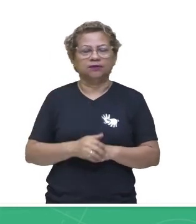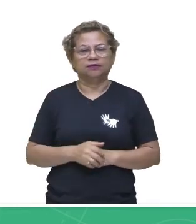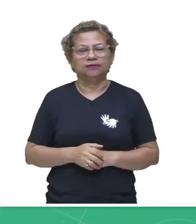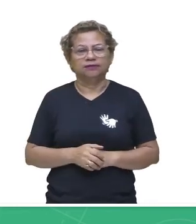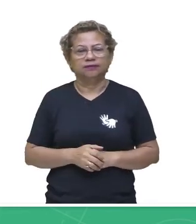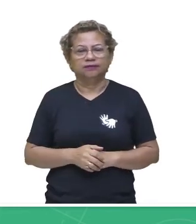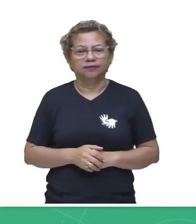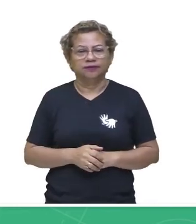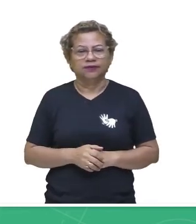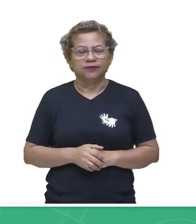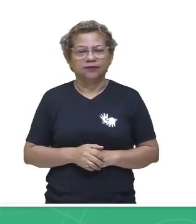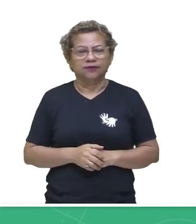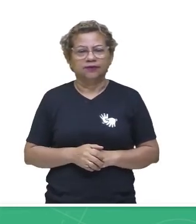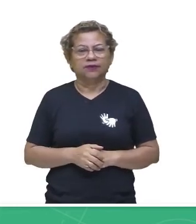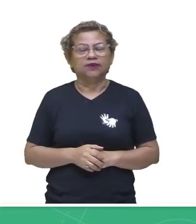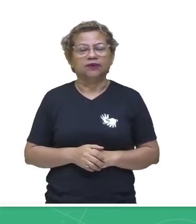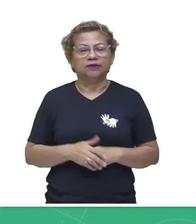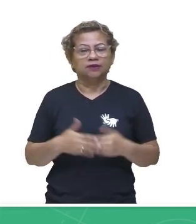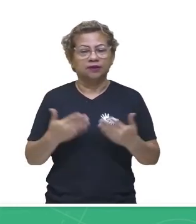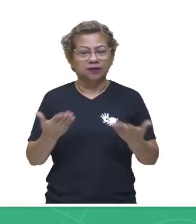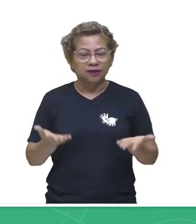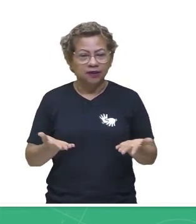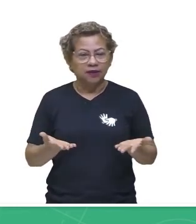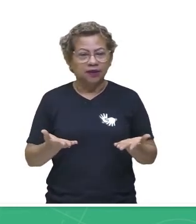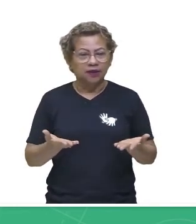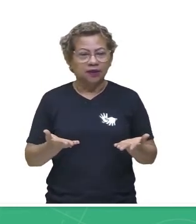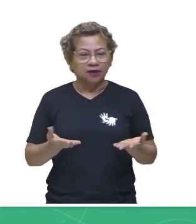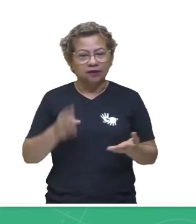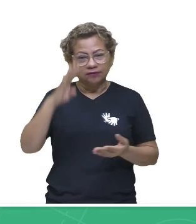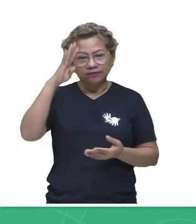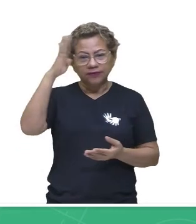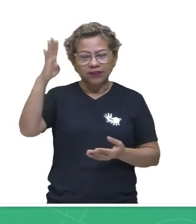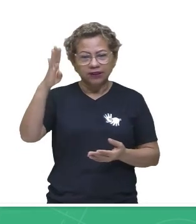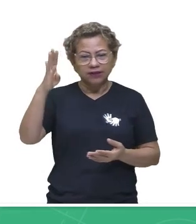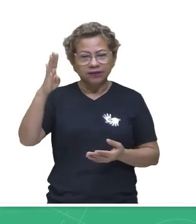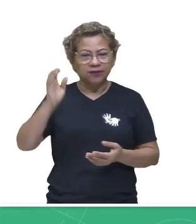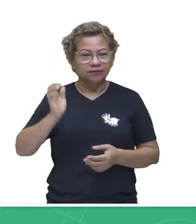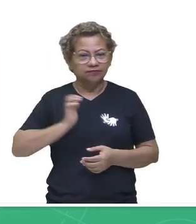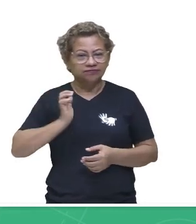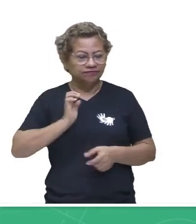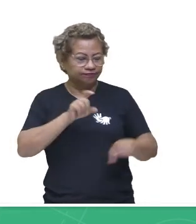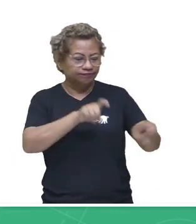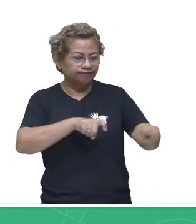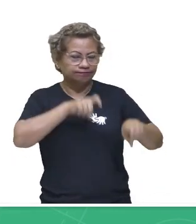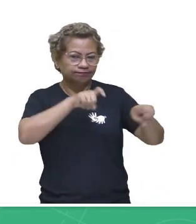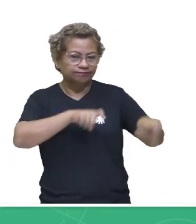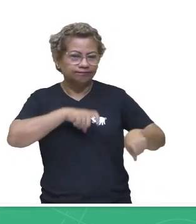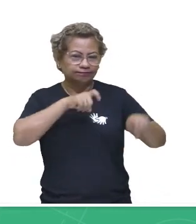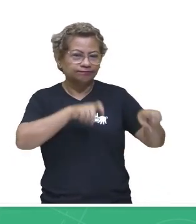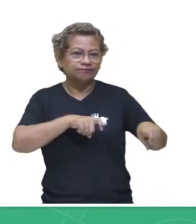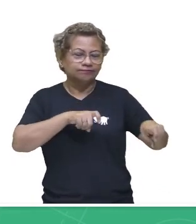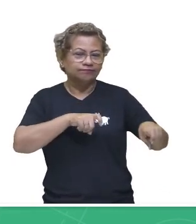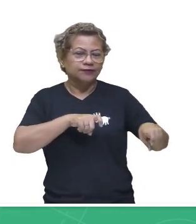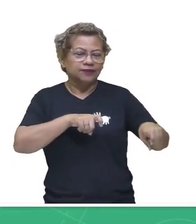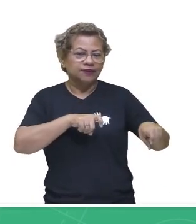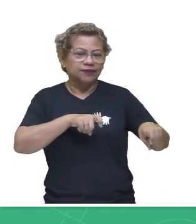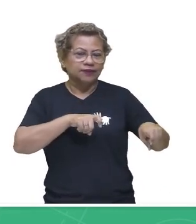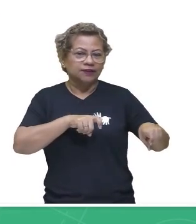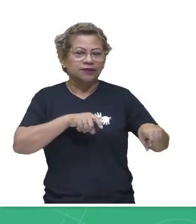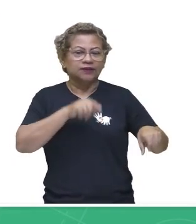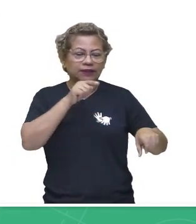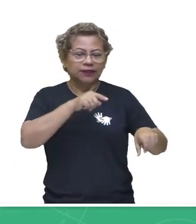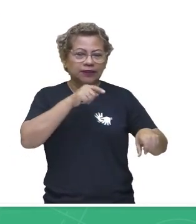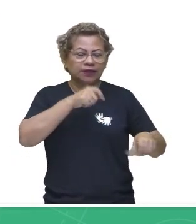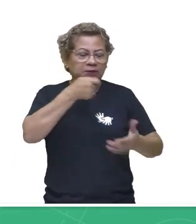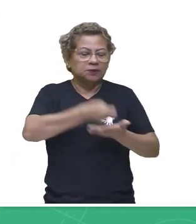locais contribuiu para o coronelismo e ainda para a política de governadores. Então é justamente aí que vai surgir a